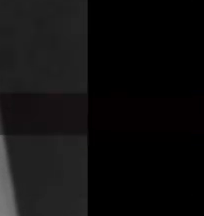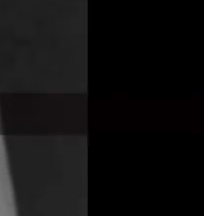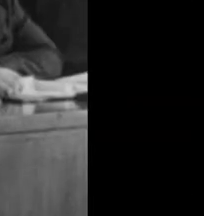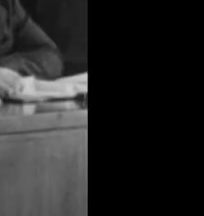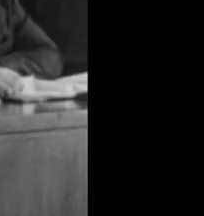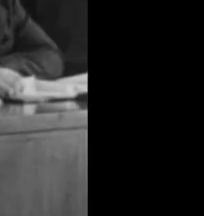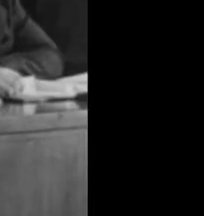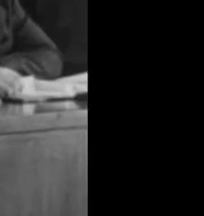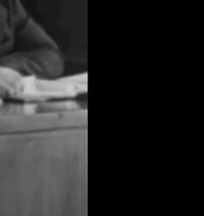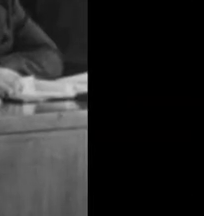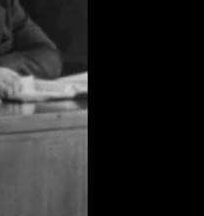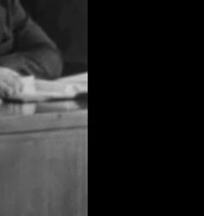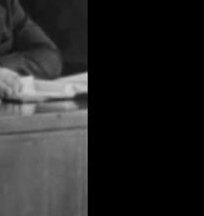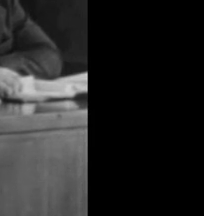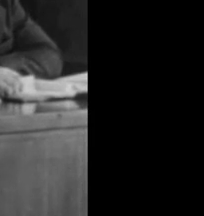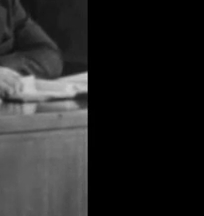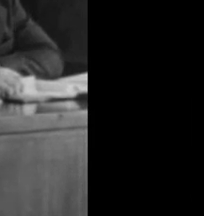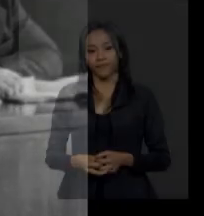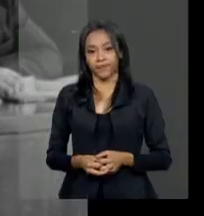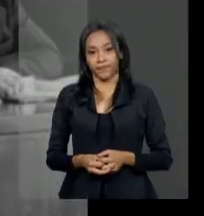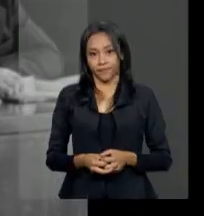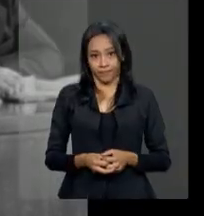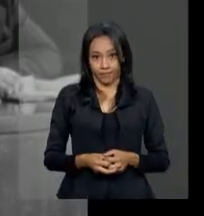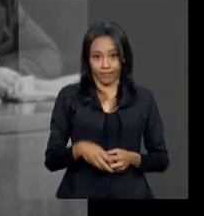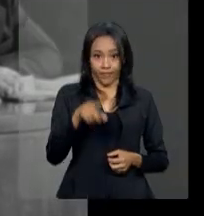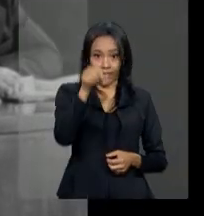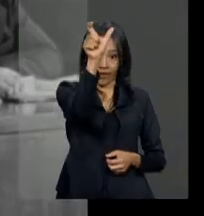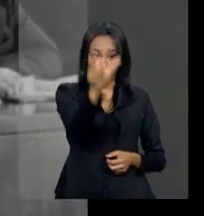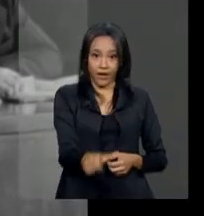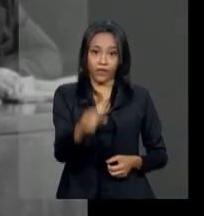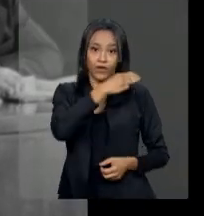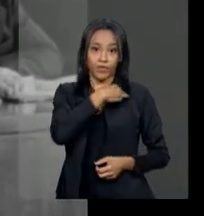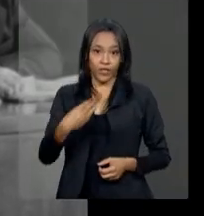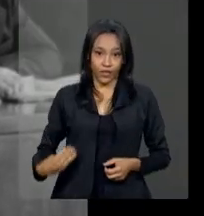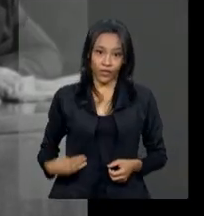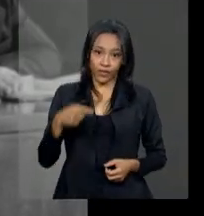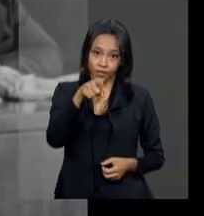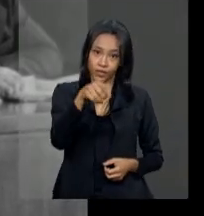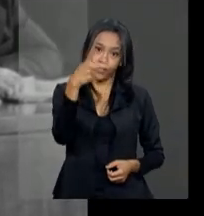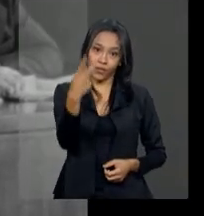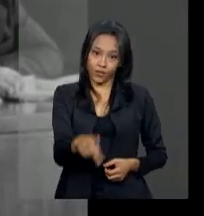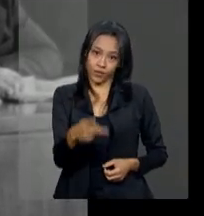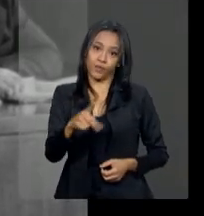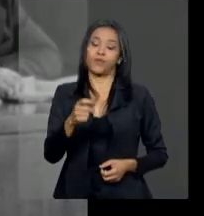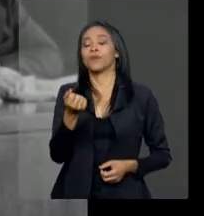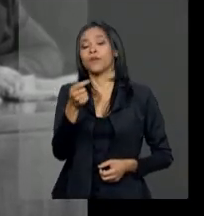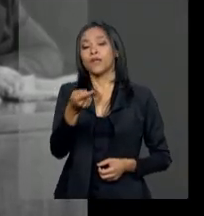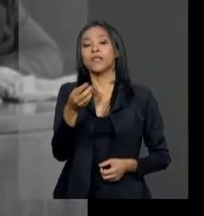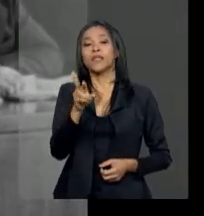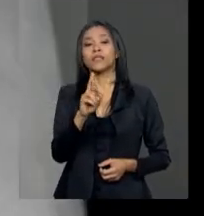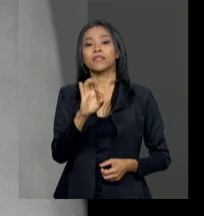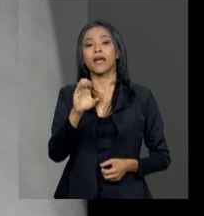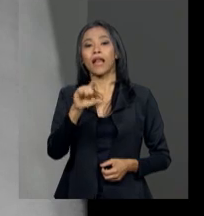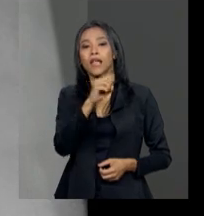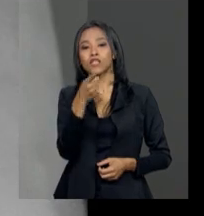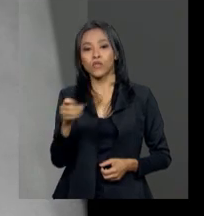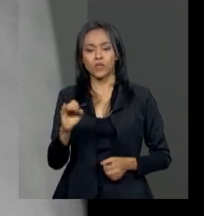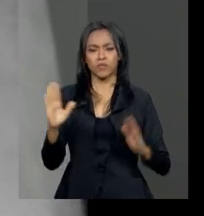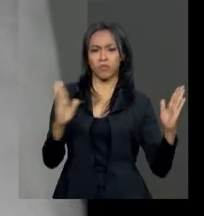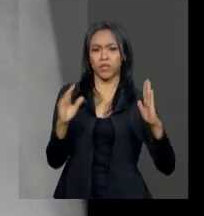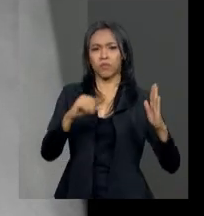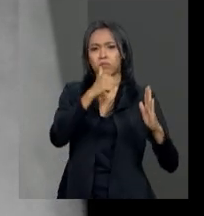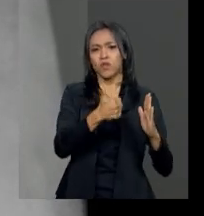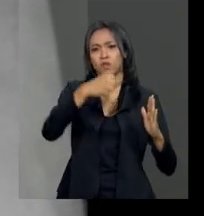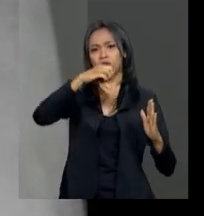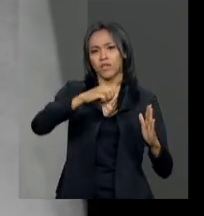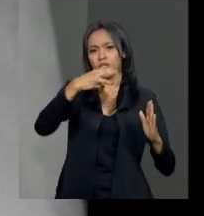Nations. Oswaldo Aranha foi ministro das Relações Exteriores do Brasil durante o governo de Getúlio Vargas entre